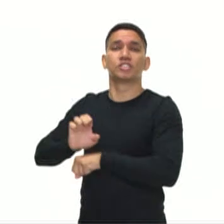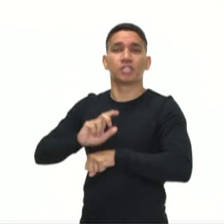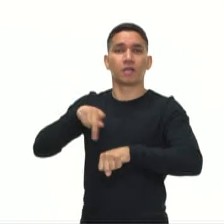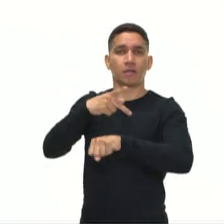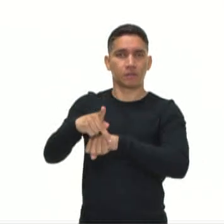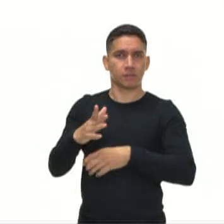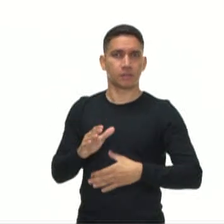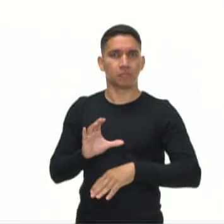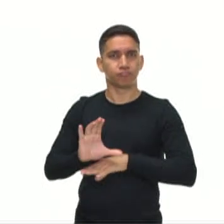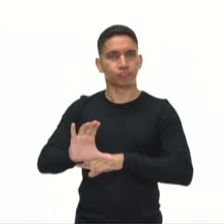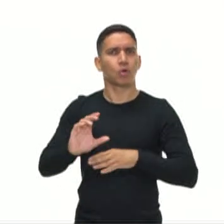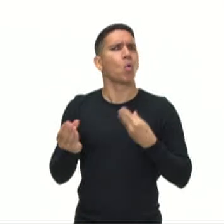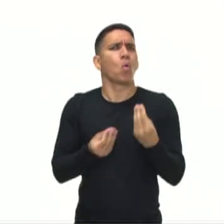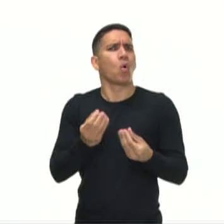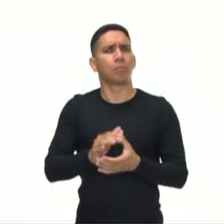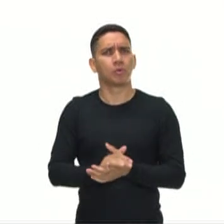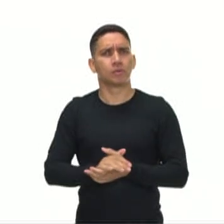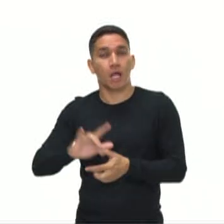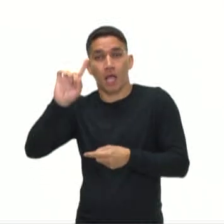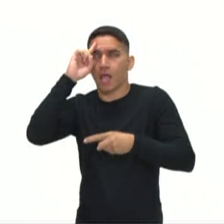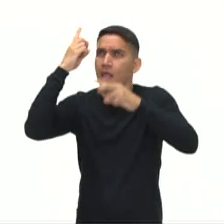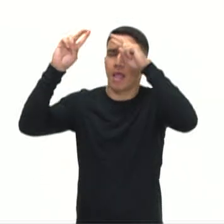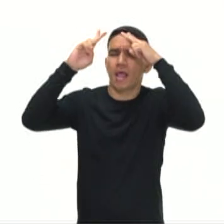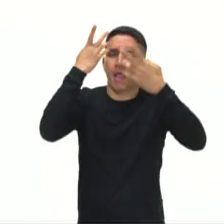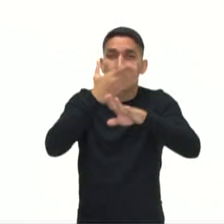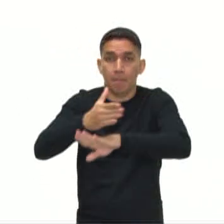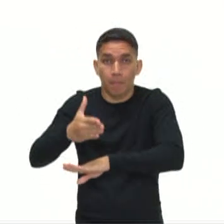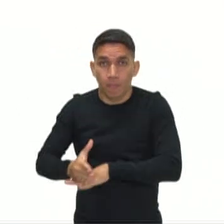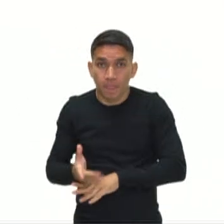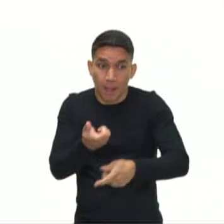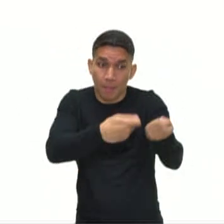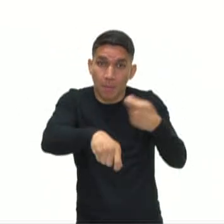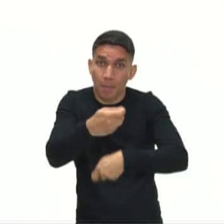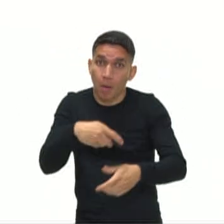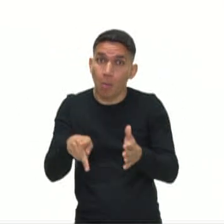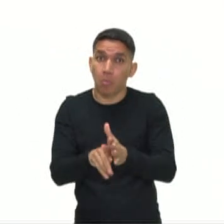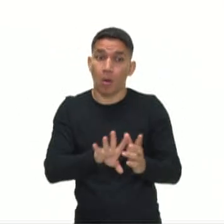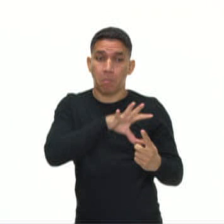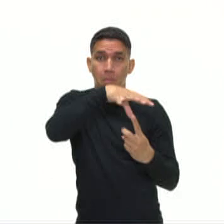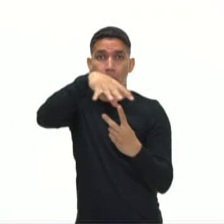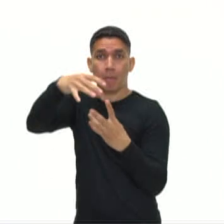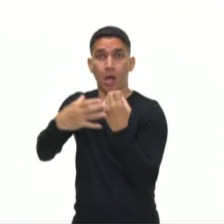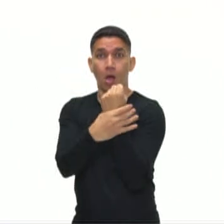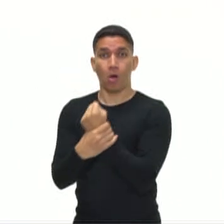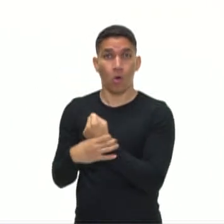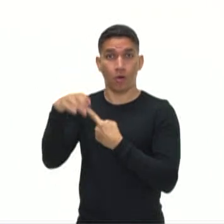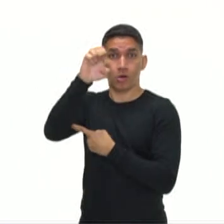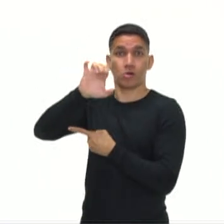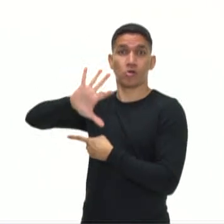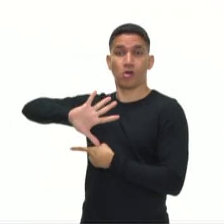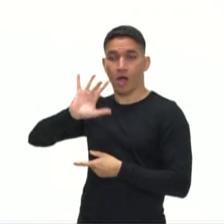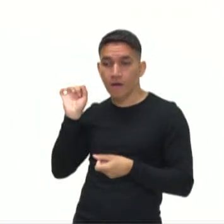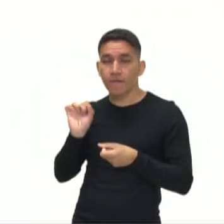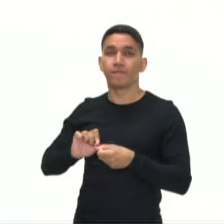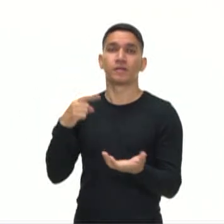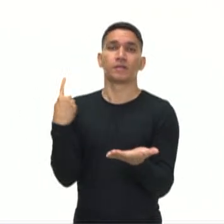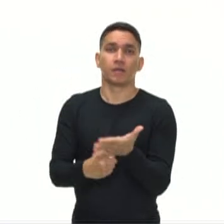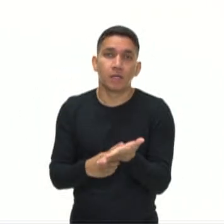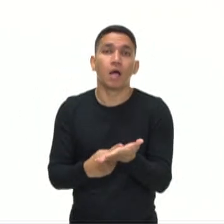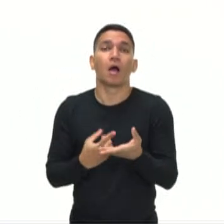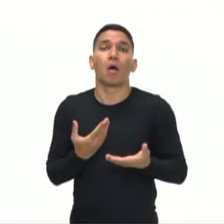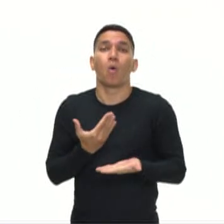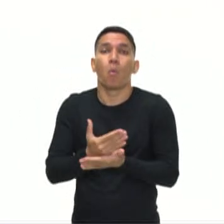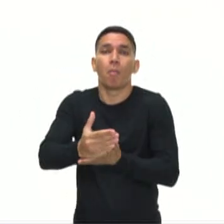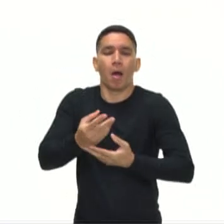né? Conjunto de ideias e práticas econômicas que as monarquias absolutistas europeias adotaram para